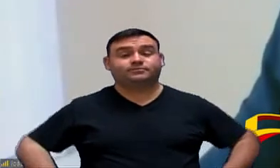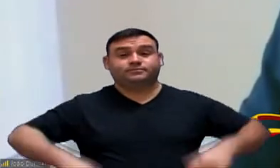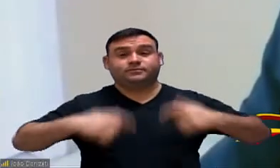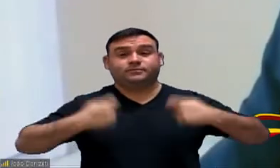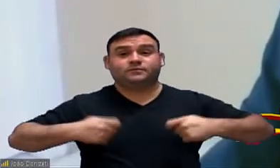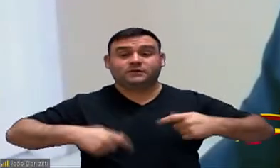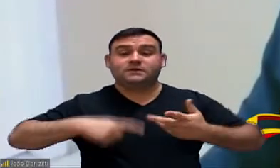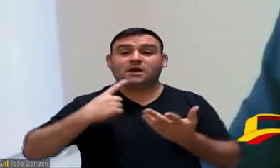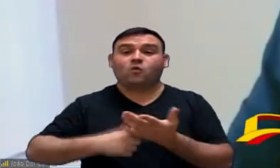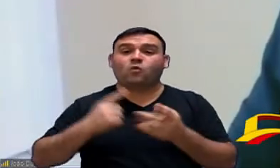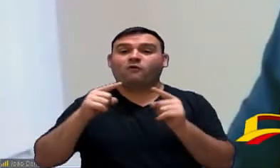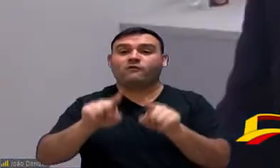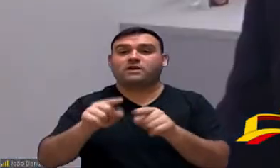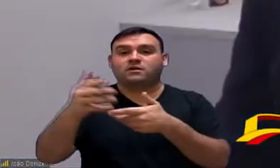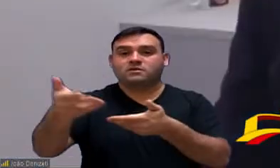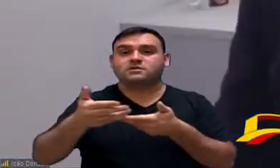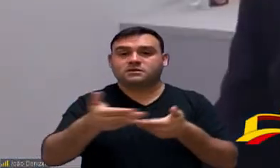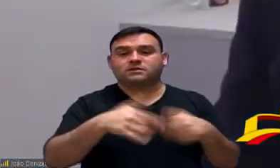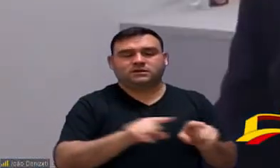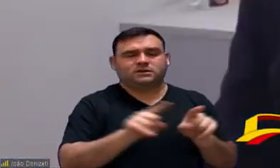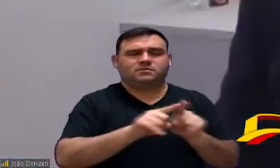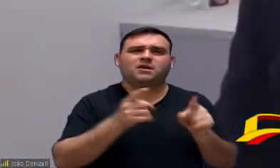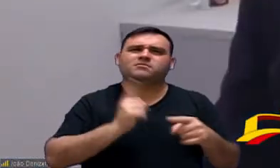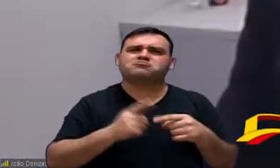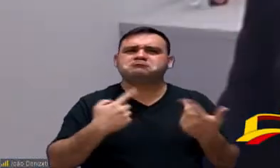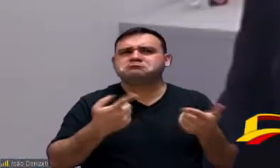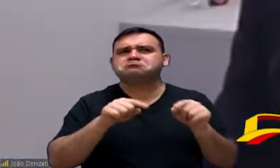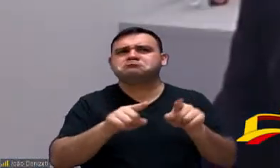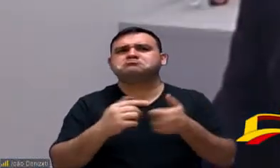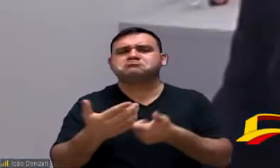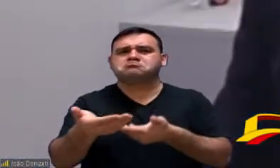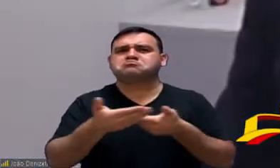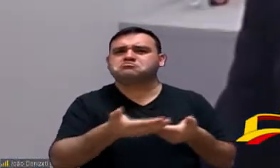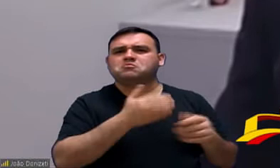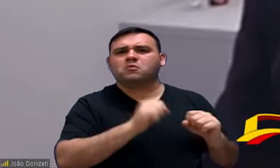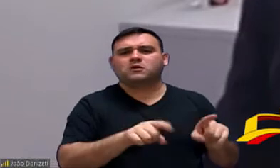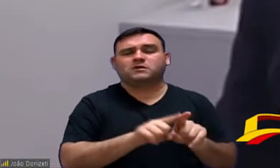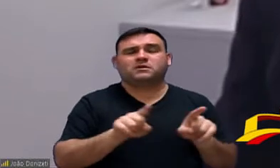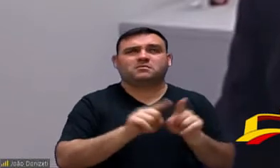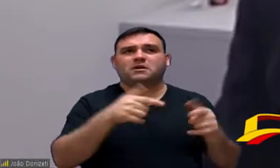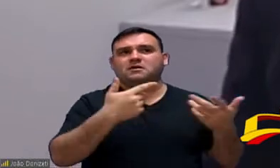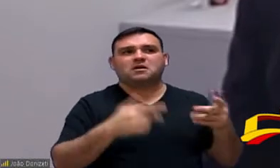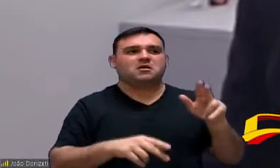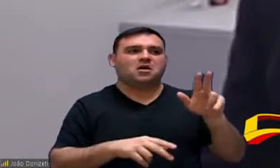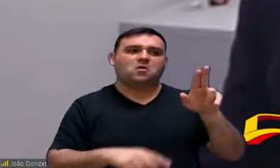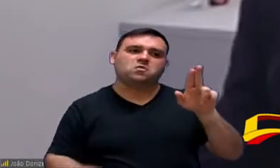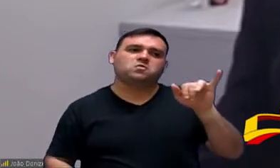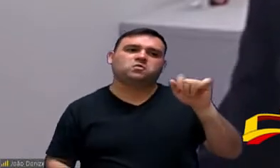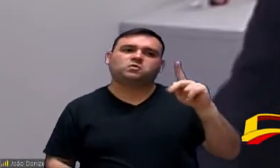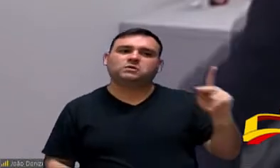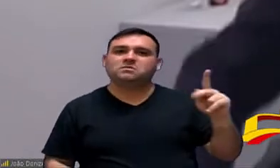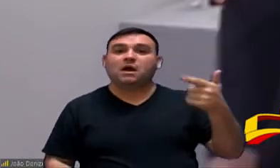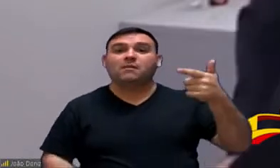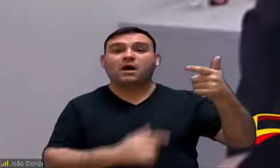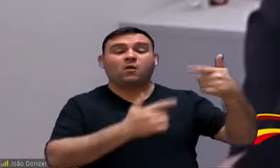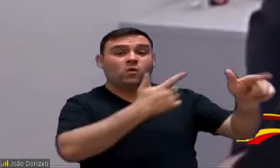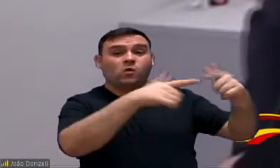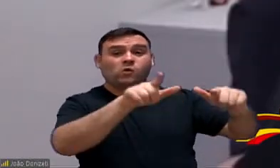um convênio, provavelmente. Inclusive, esse convênio pode ser, inclusive, com a própria, por exemplo, a Unip, mas também